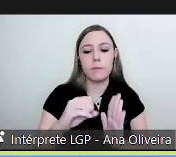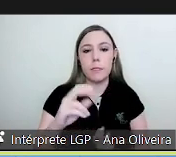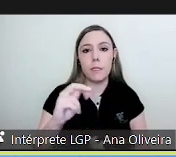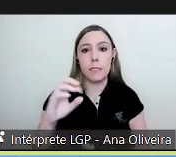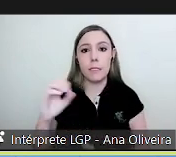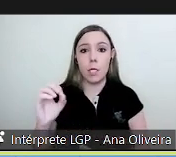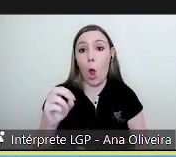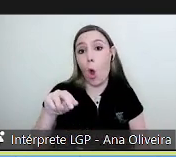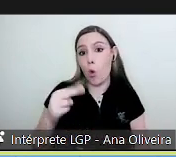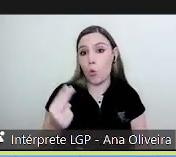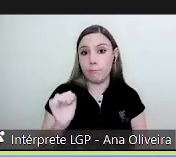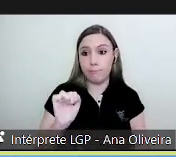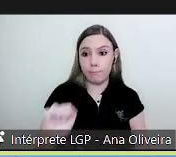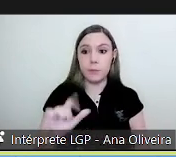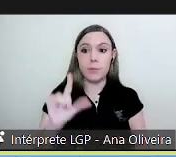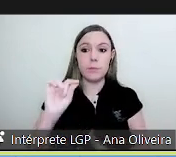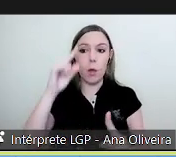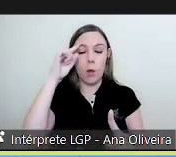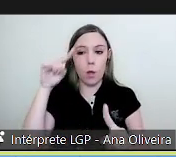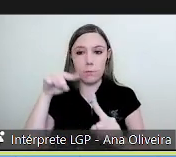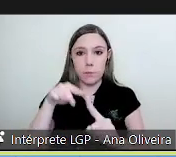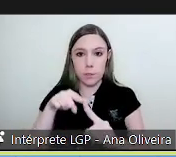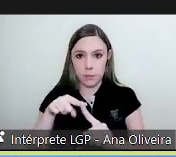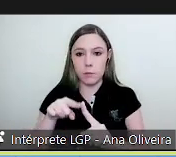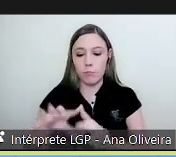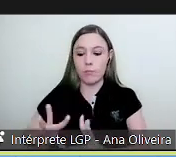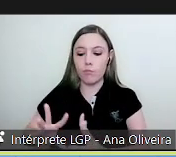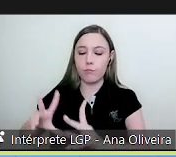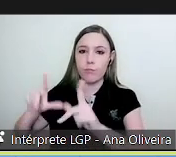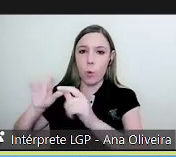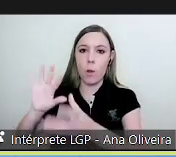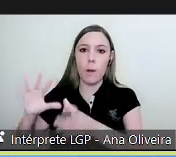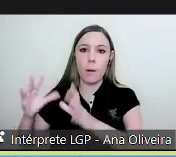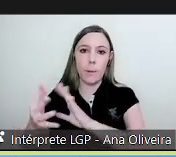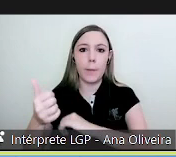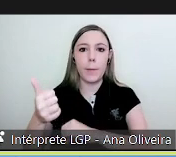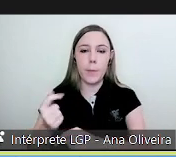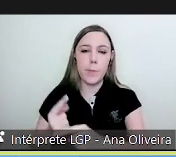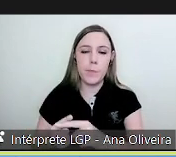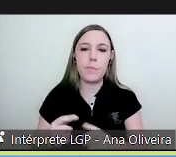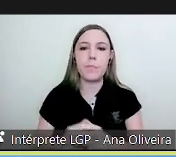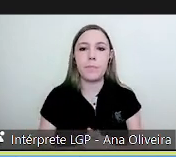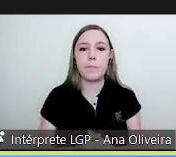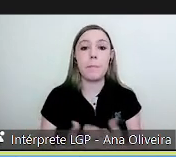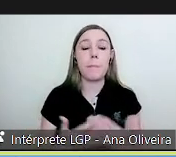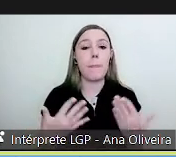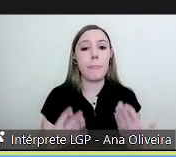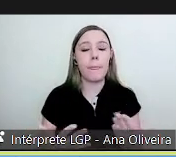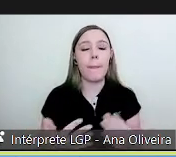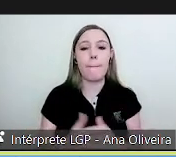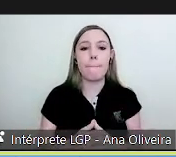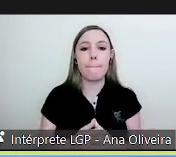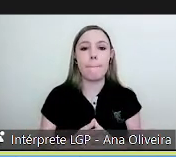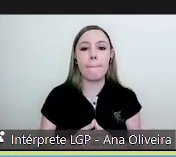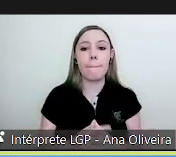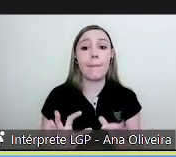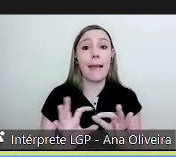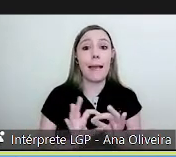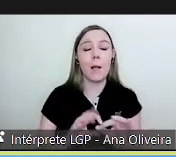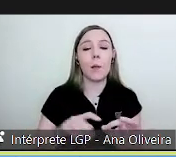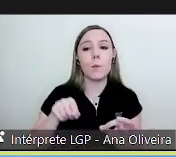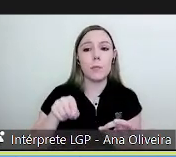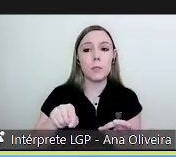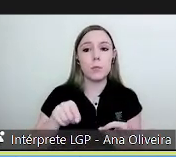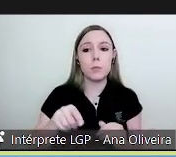Unidas e aos Objetivos de Desenvolvimento Sustentável. E, portanto, nesse sentido, o que